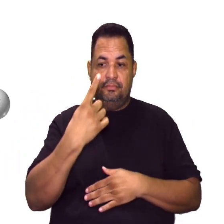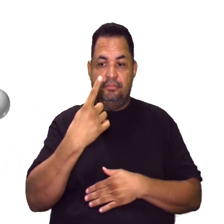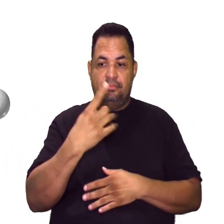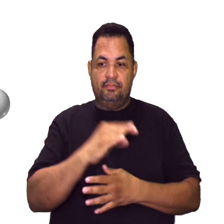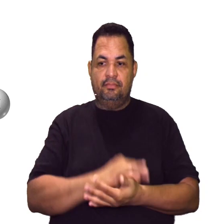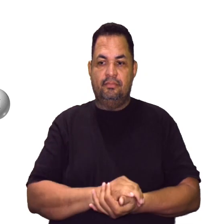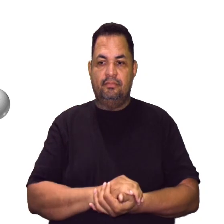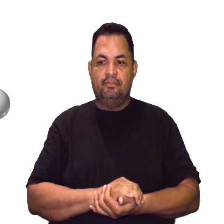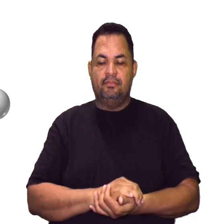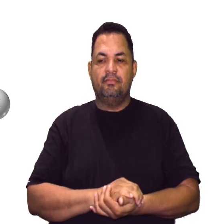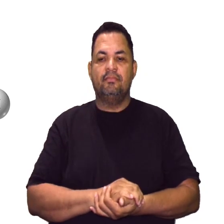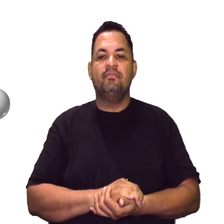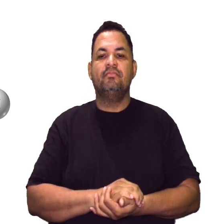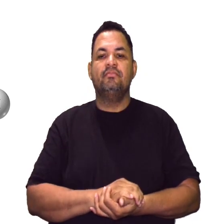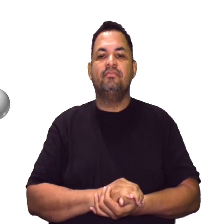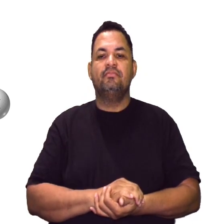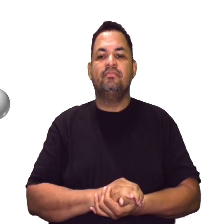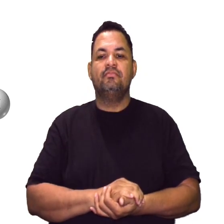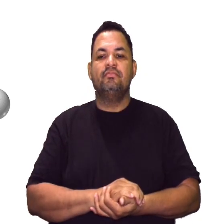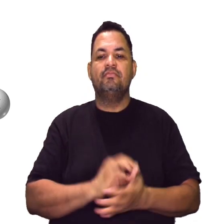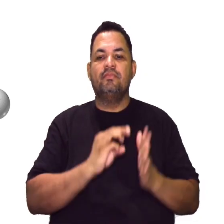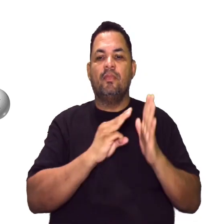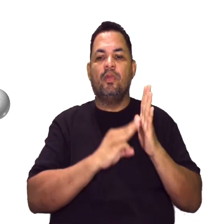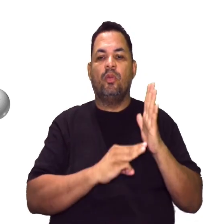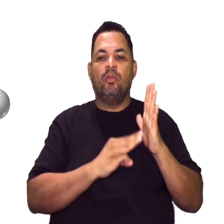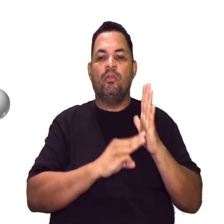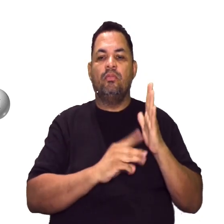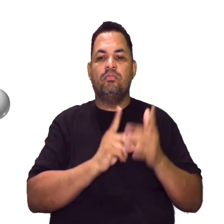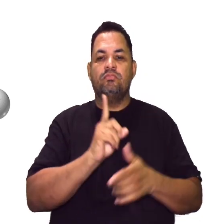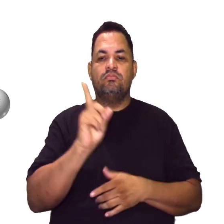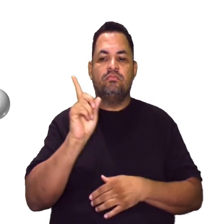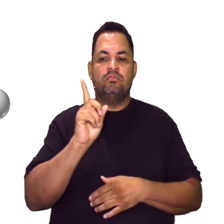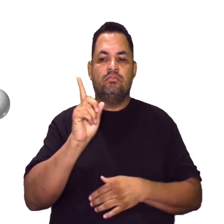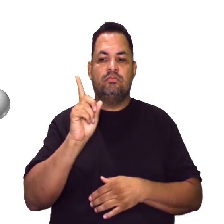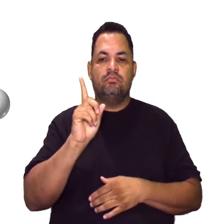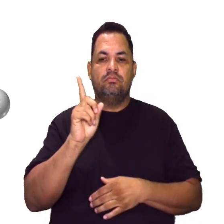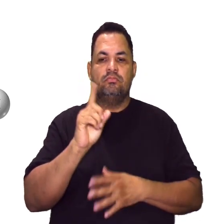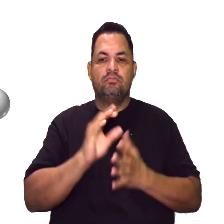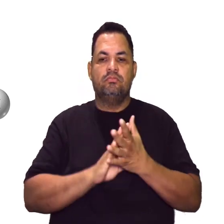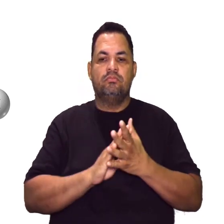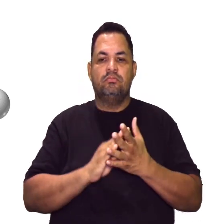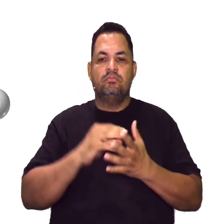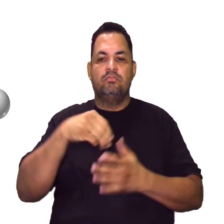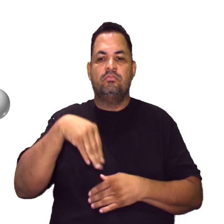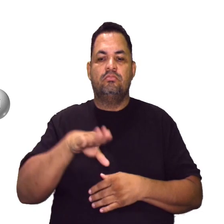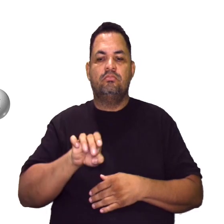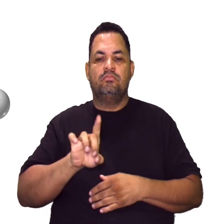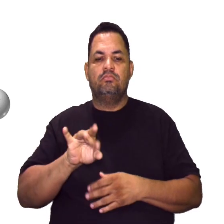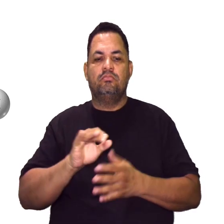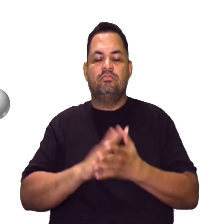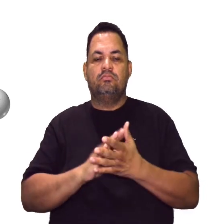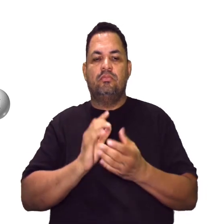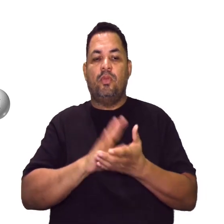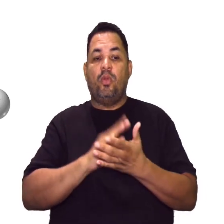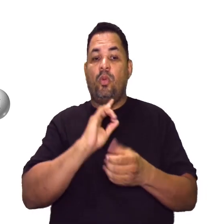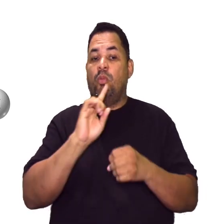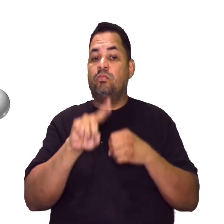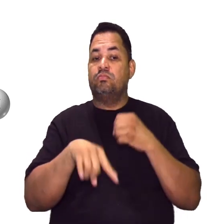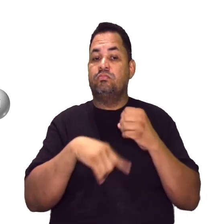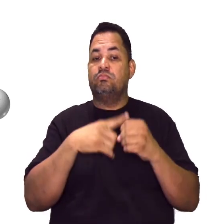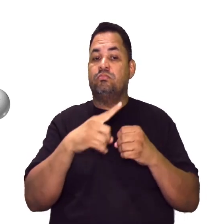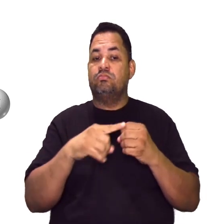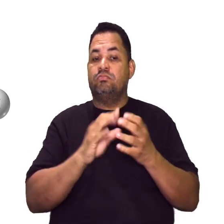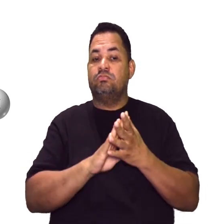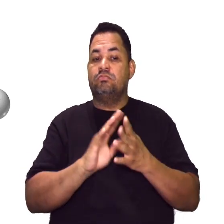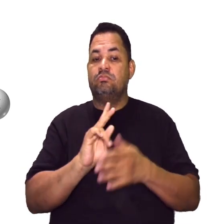observa que no modelo espacial do metano, olha, os átomos de hidrogênio, eles não